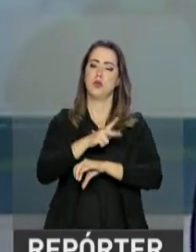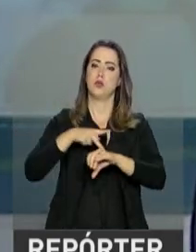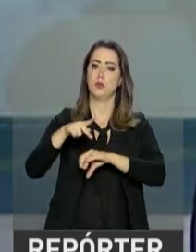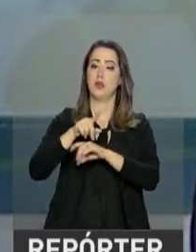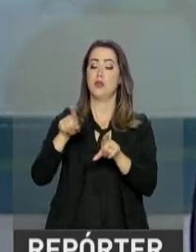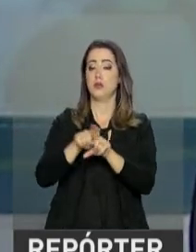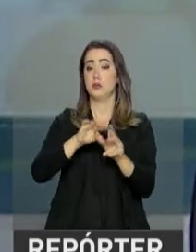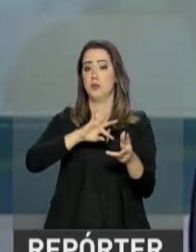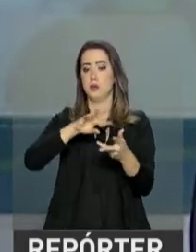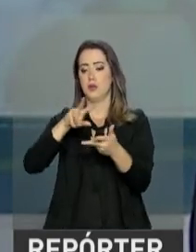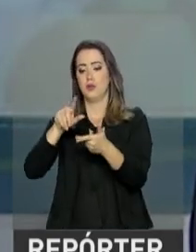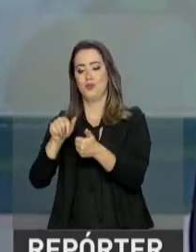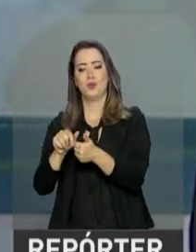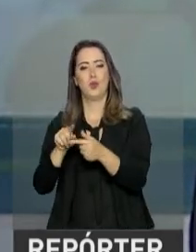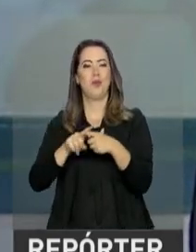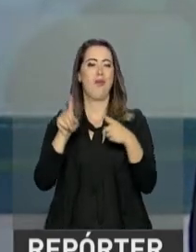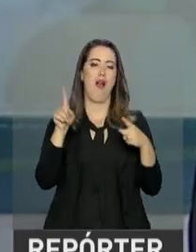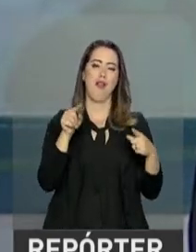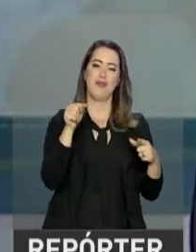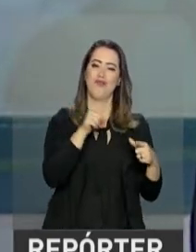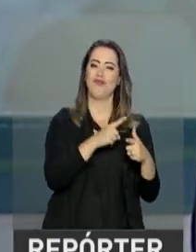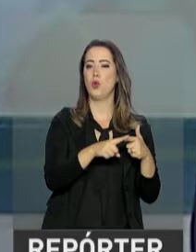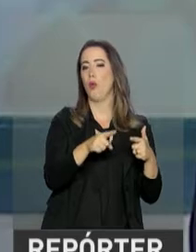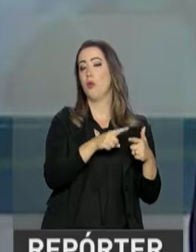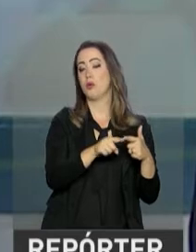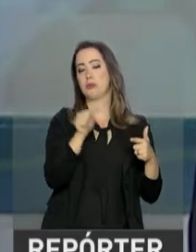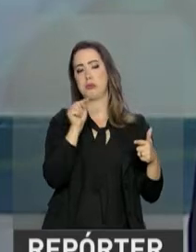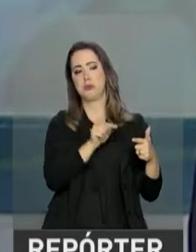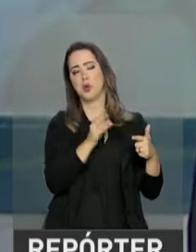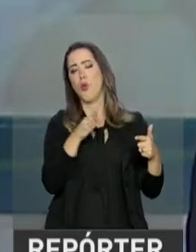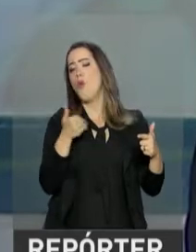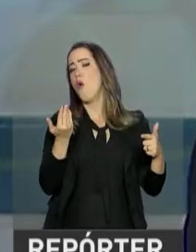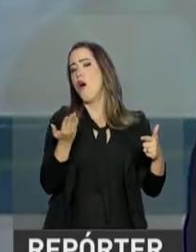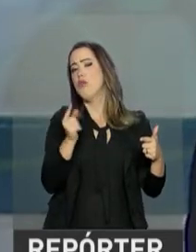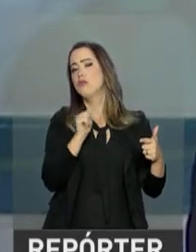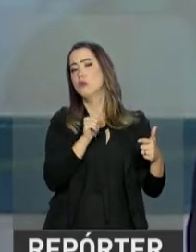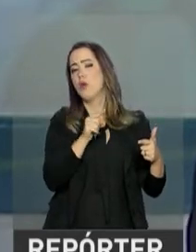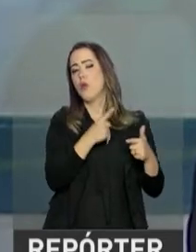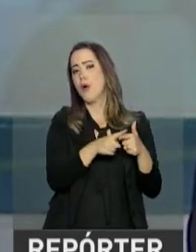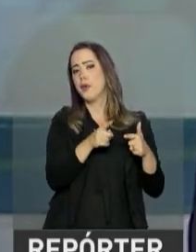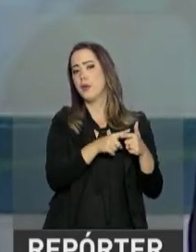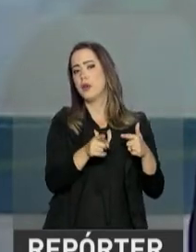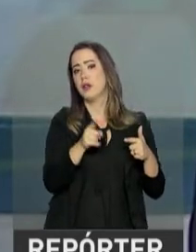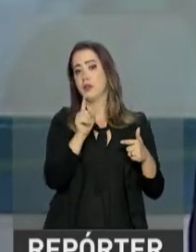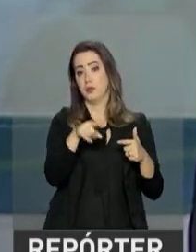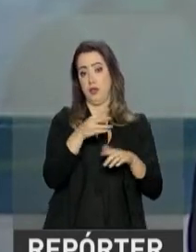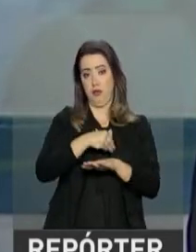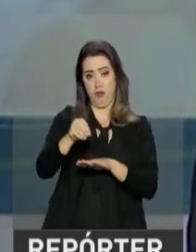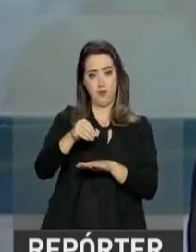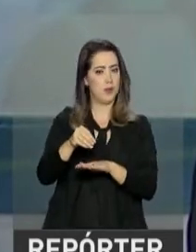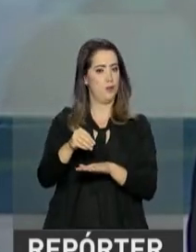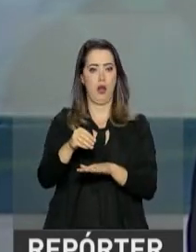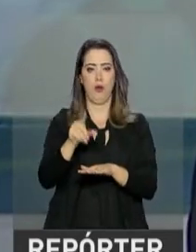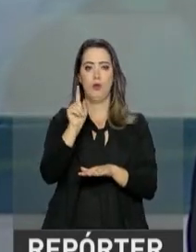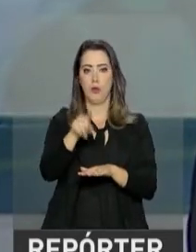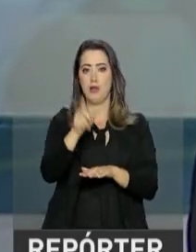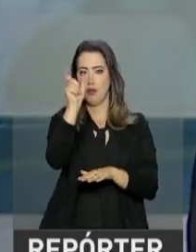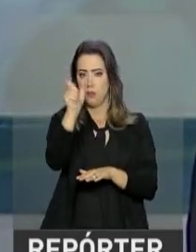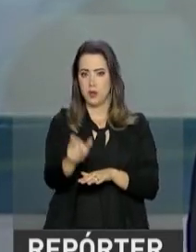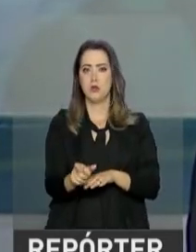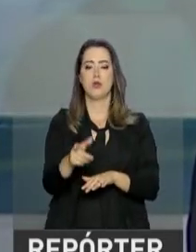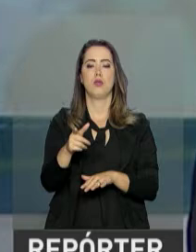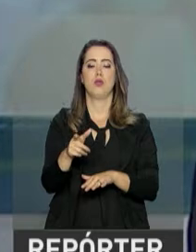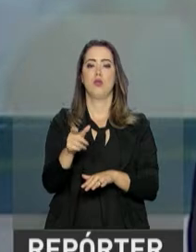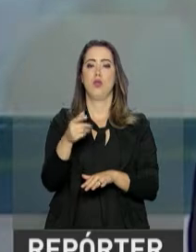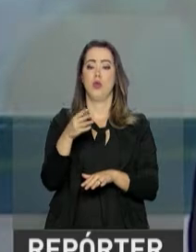mundo. O seu defeito, e aí o defeito não é da informação, mas é defeito de caráter de quem